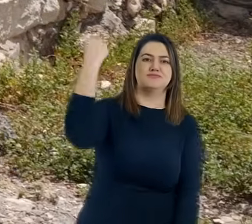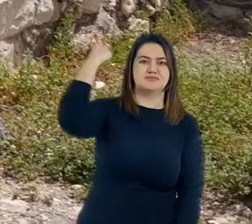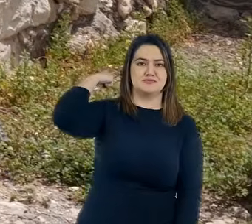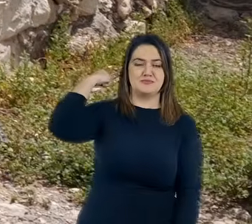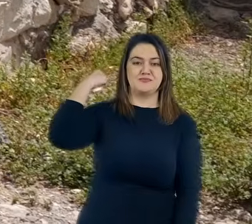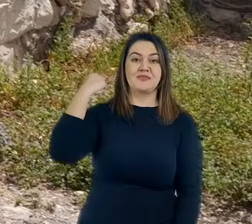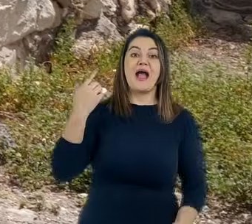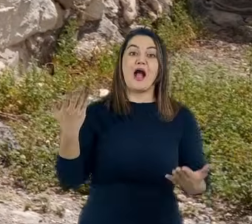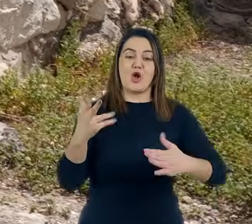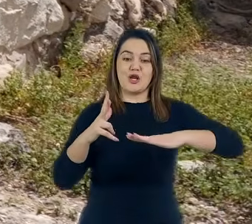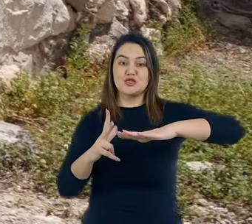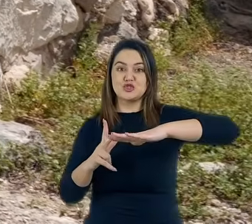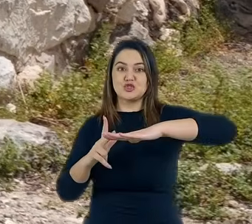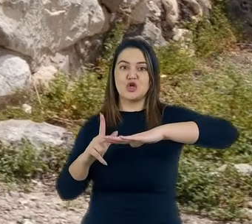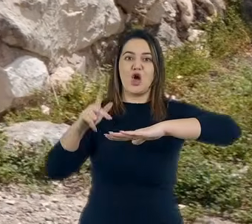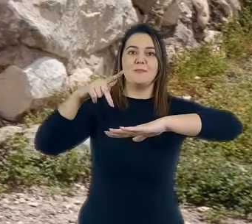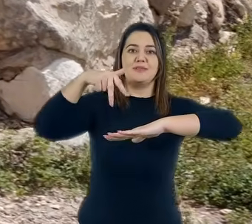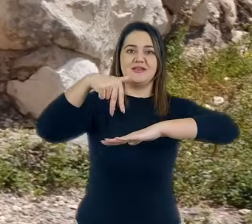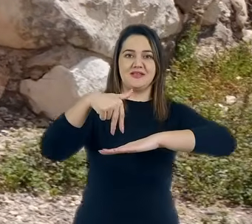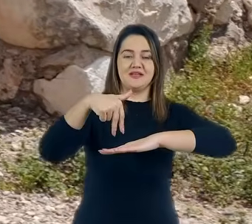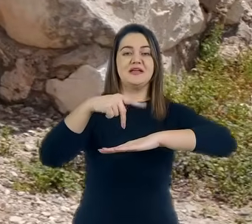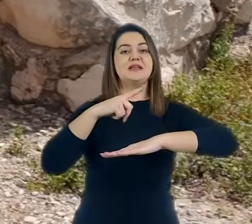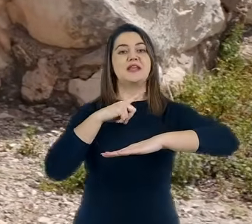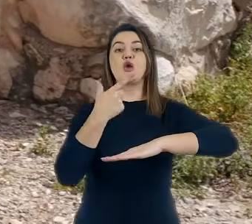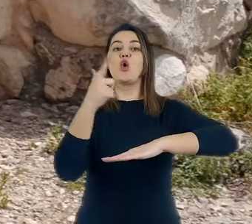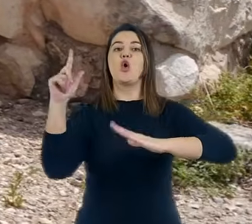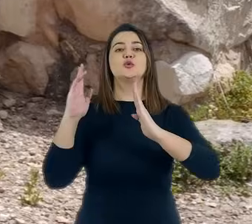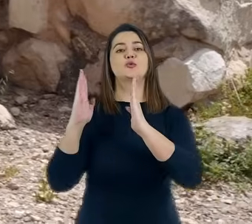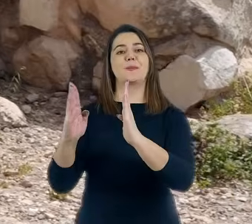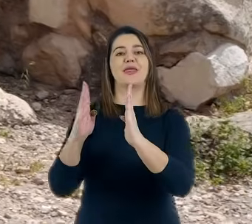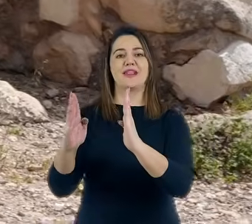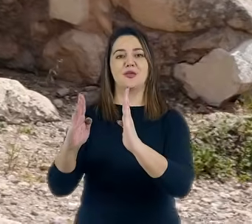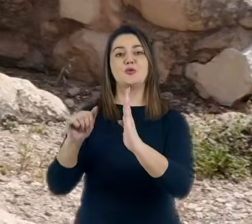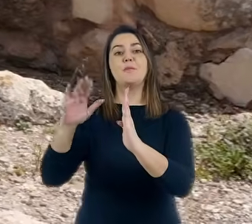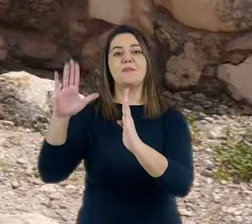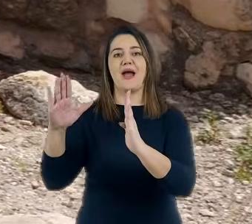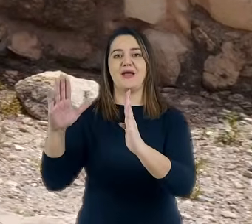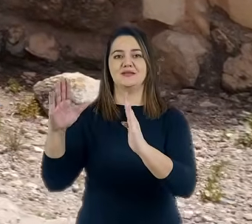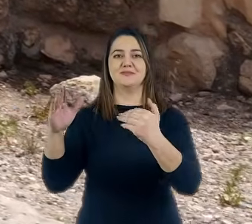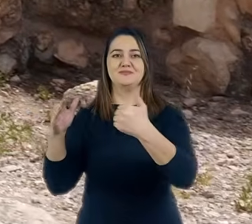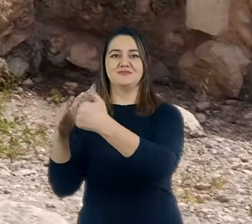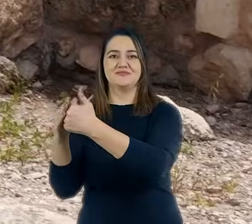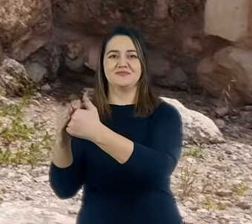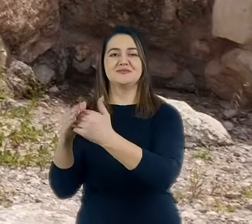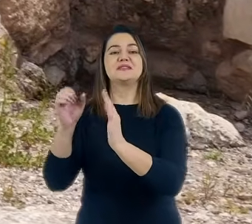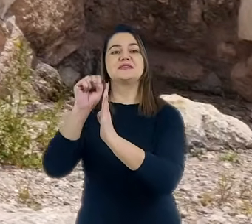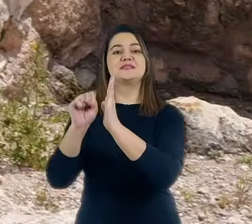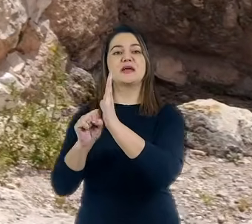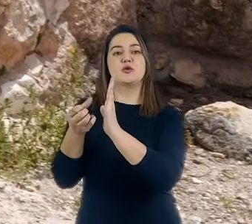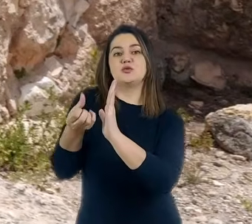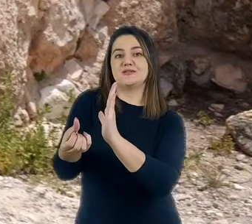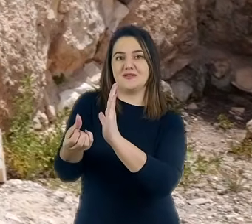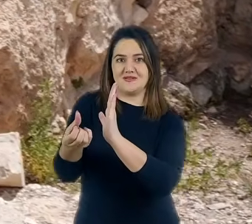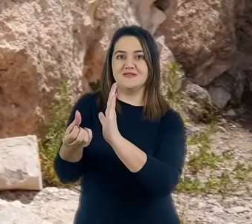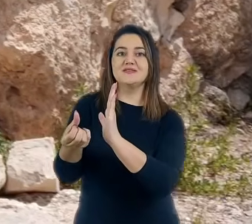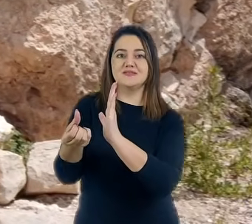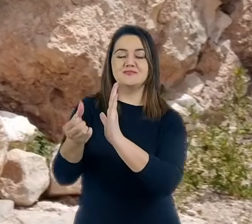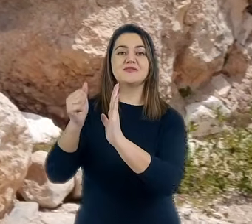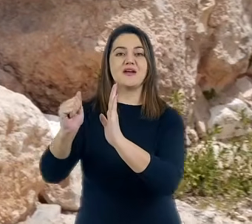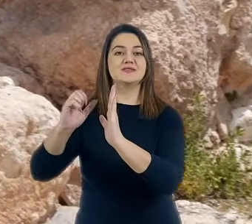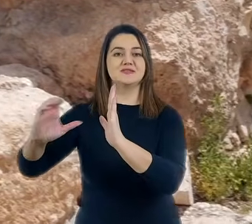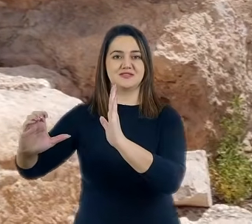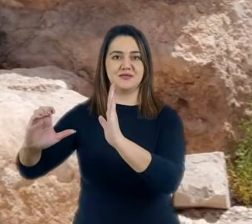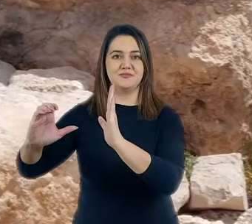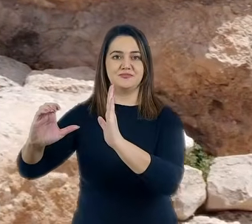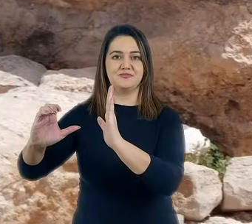Agora, quando a gente sobe aqui esse degrau, você já tem um outro período de tempo mais recente. Aqui eu já estou falando